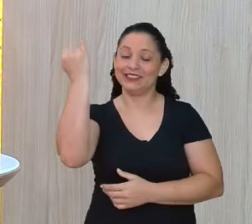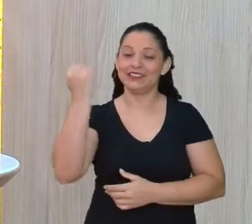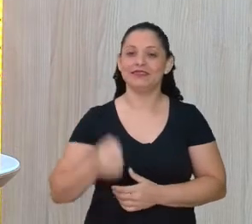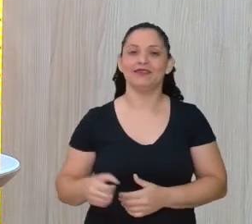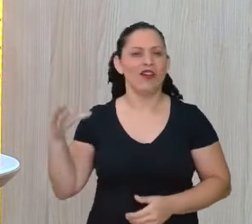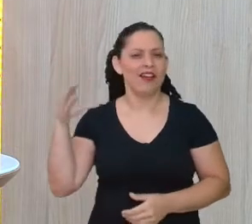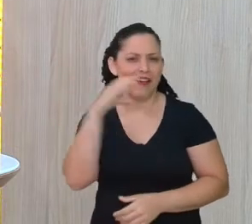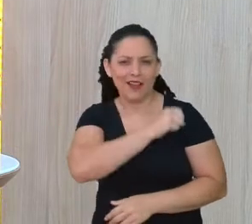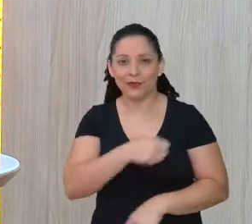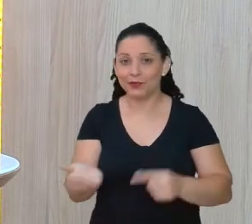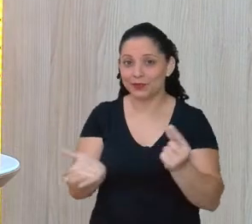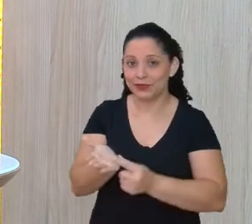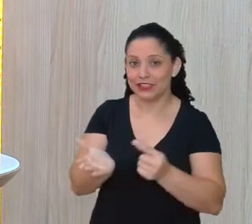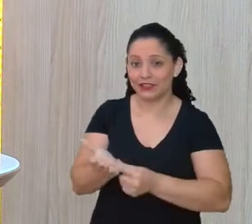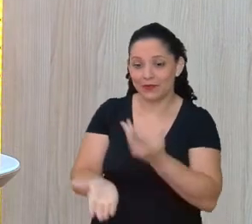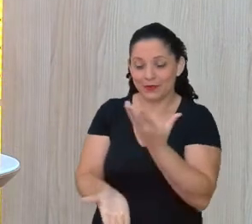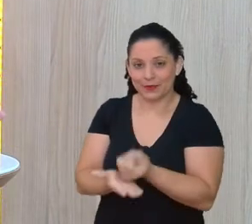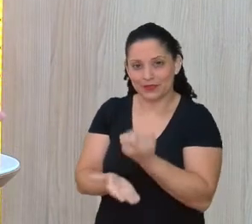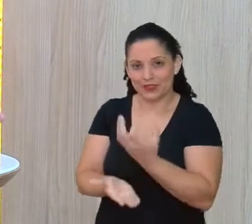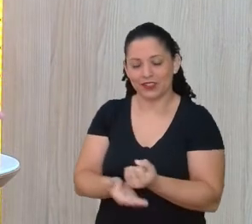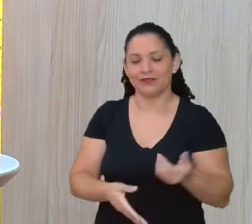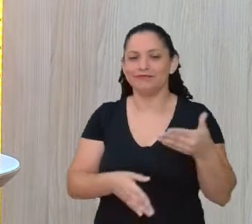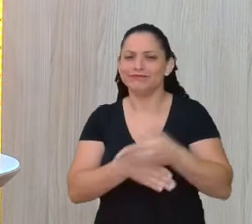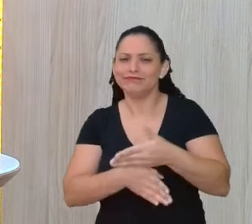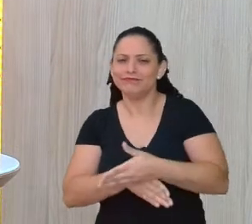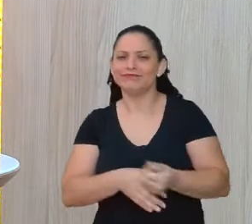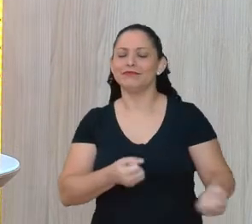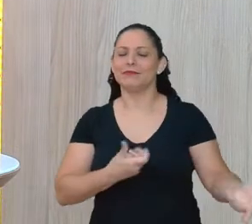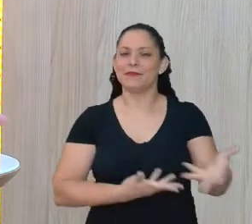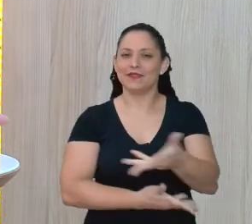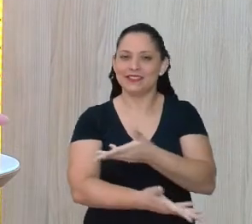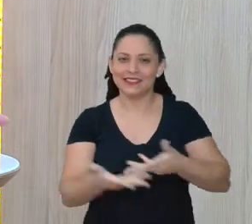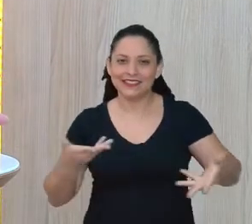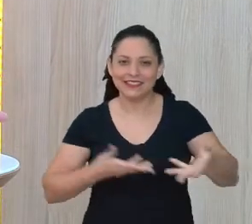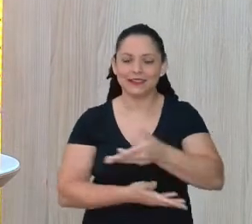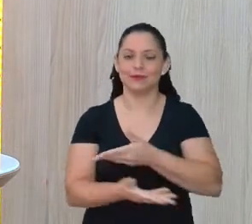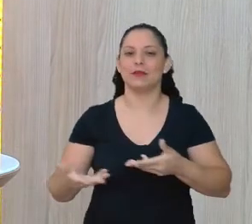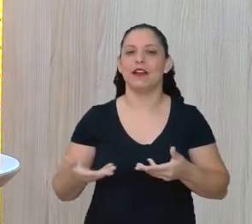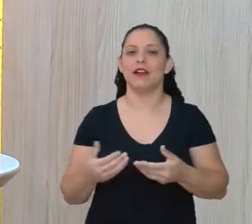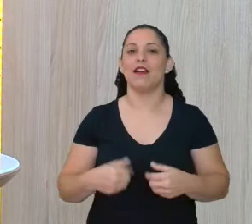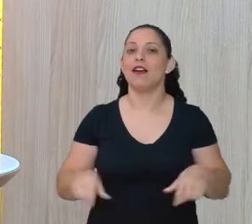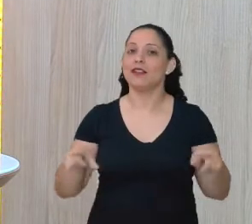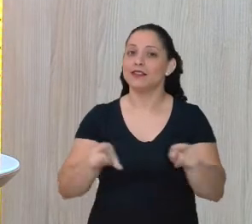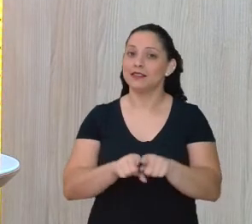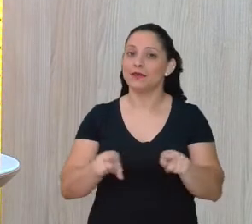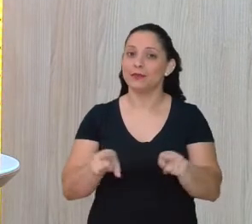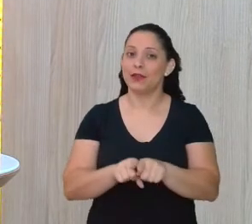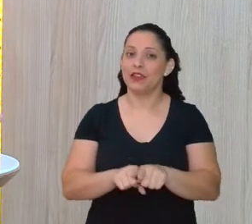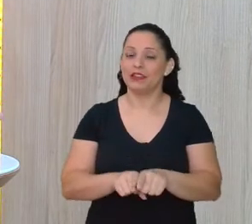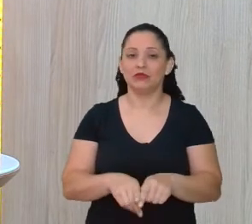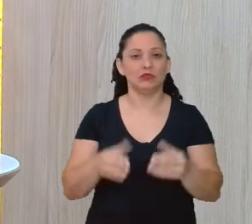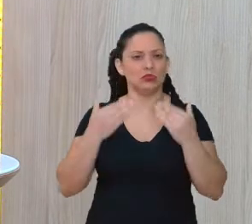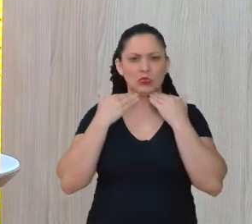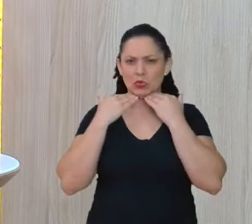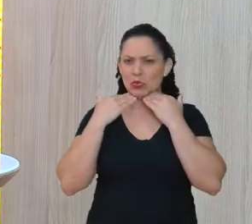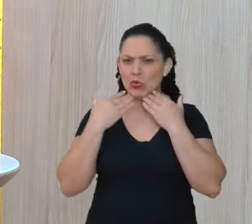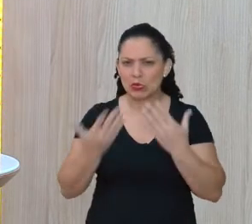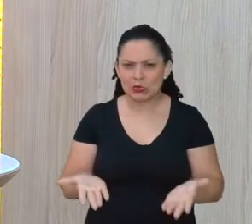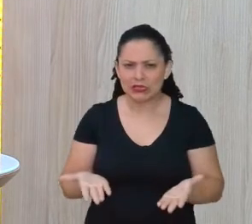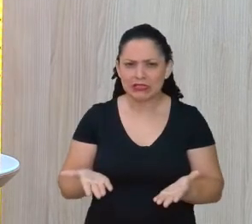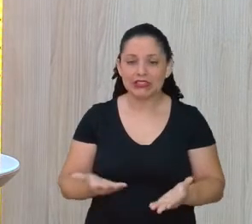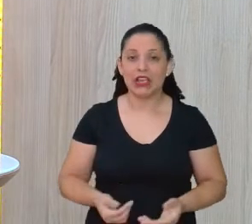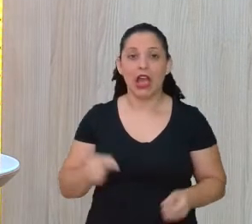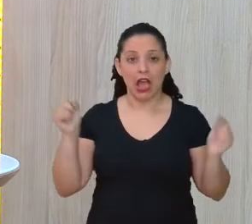corre, baixa o aplicativo, interage com a gente. Mas também, professora Carol, se eles não conseguirem interagir